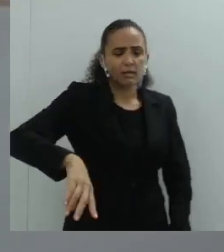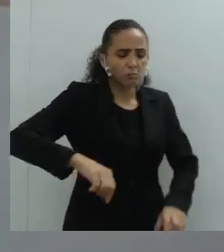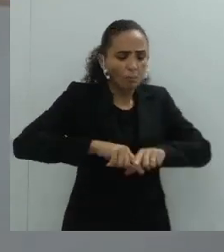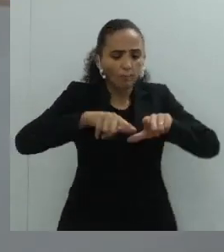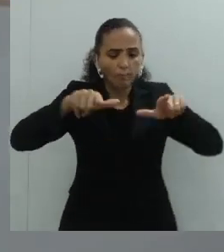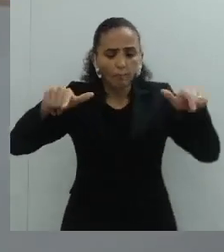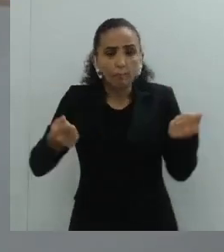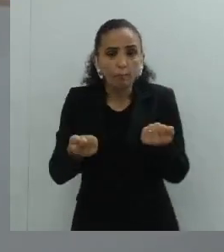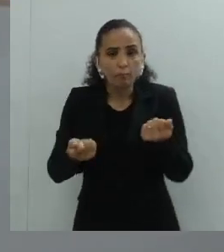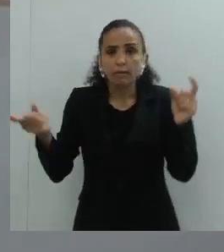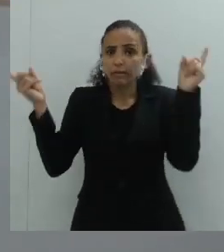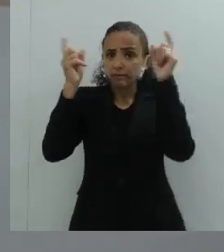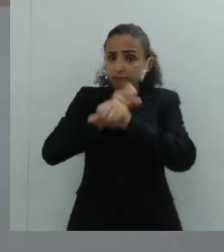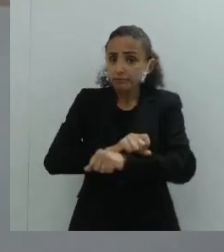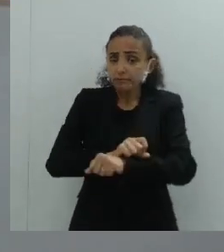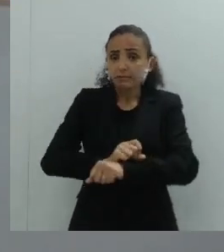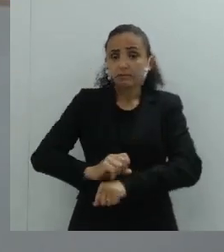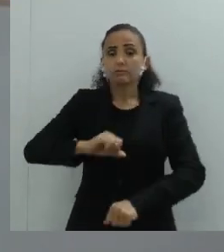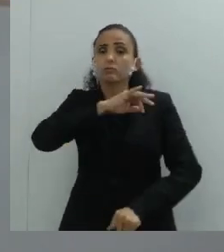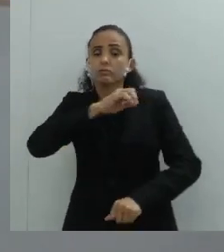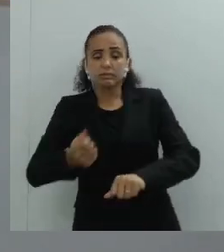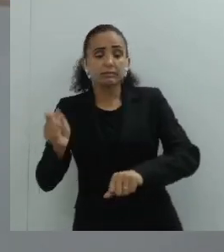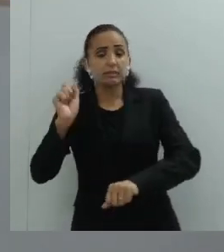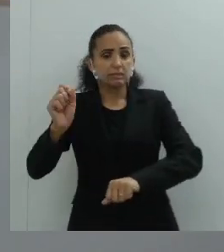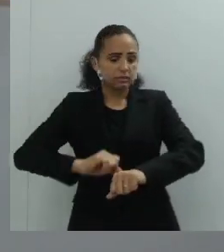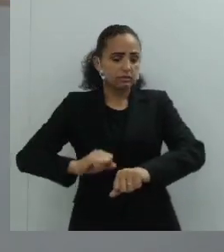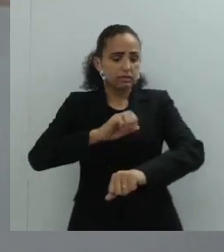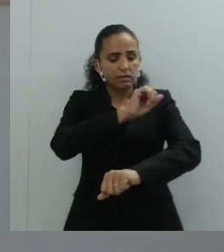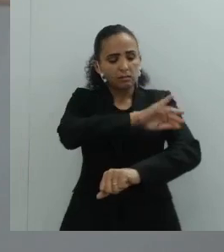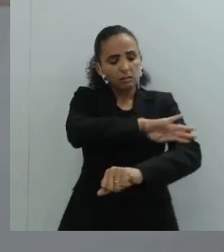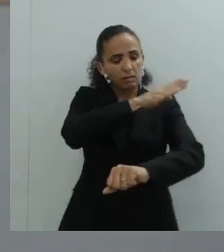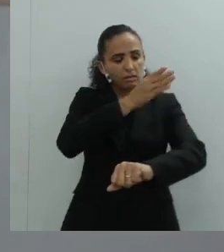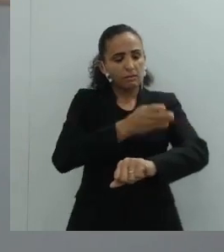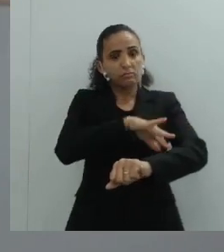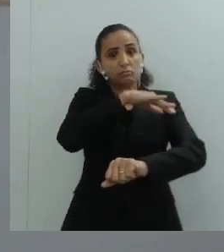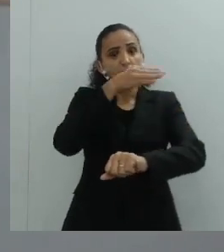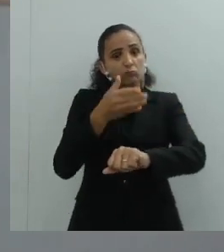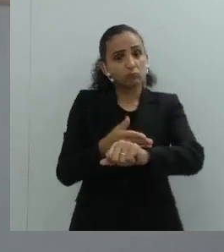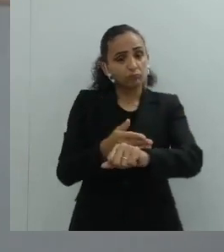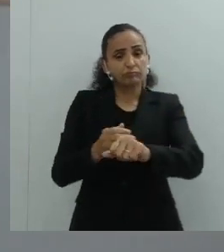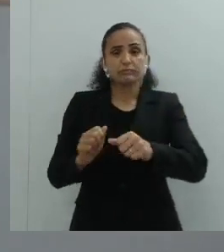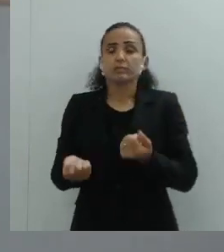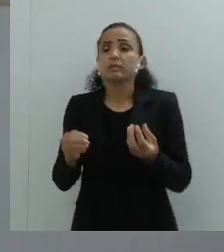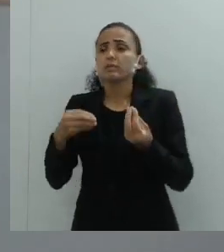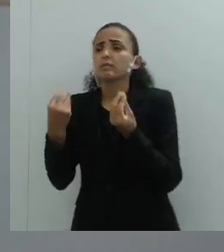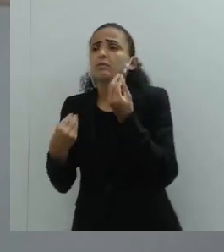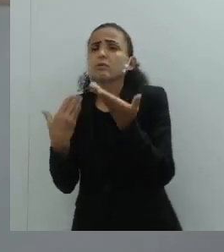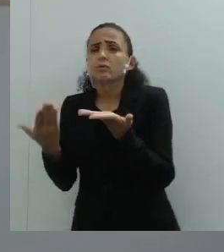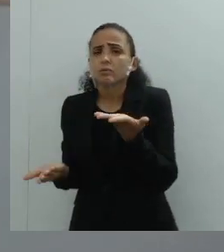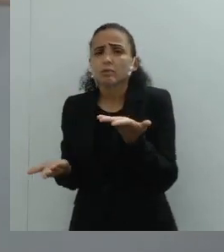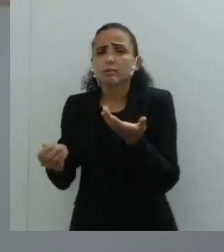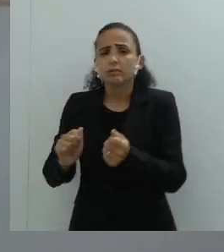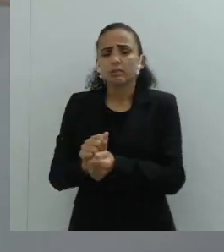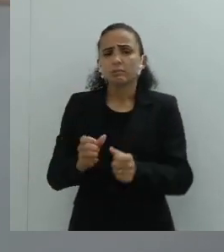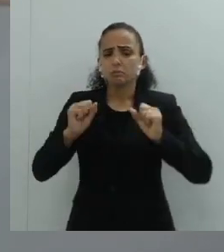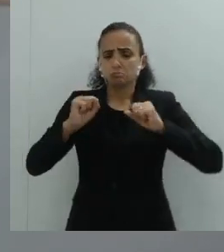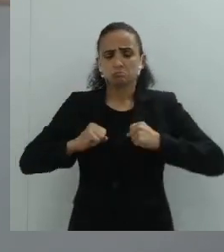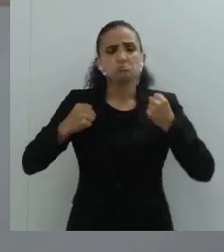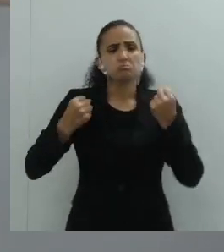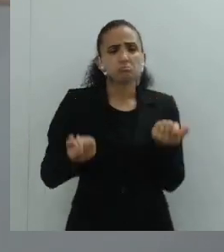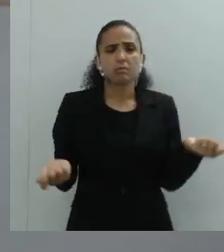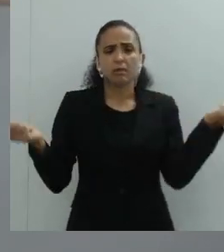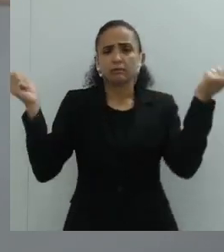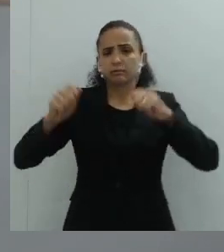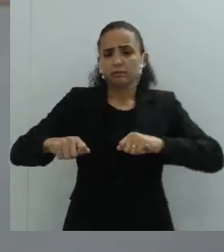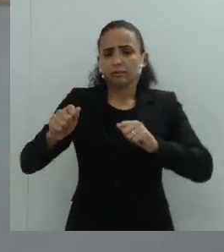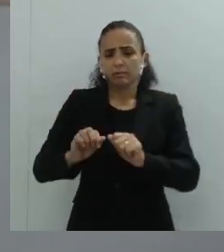né? Então, os Incas, eles também se adequaram, né? Então, qual era o animal que tinha a capacidade de